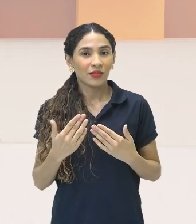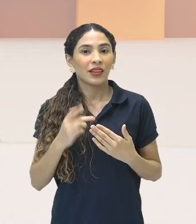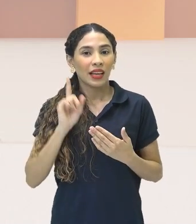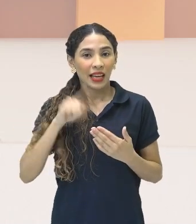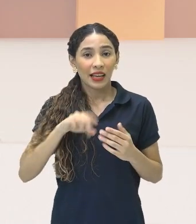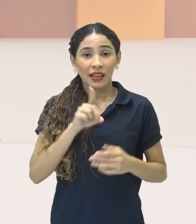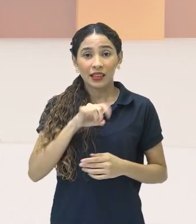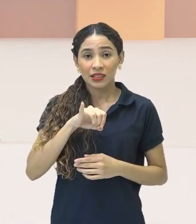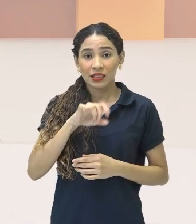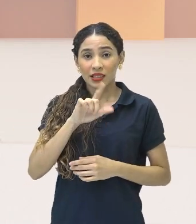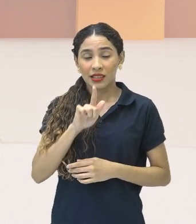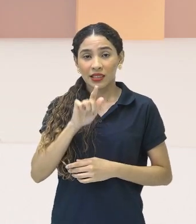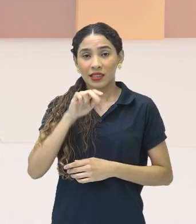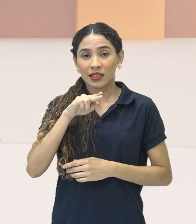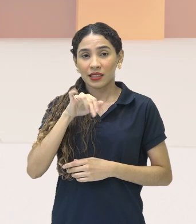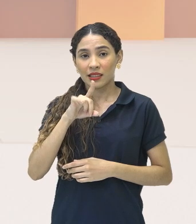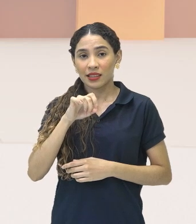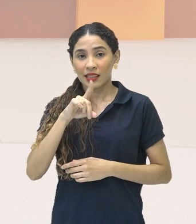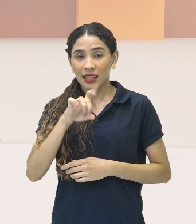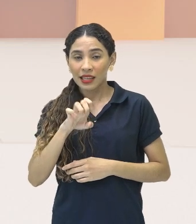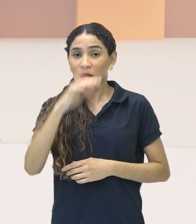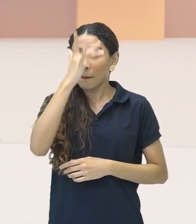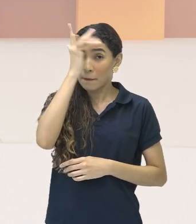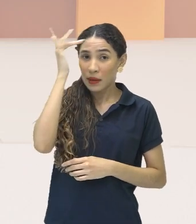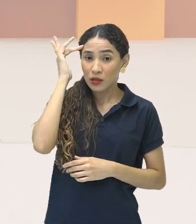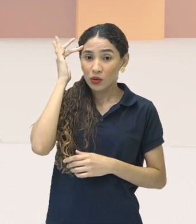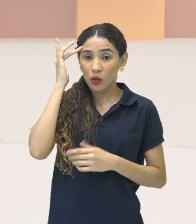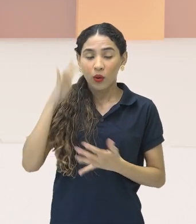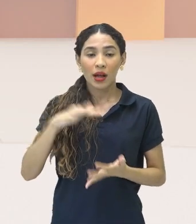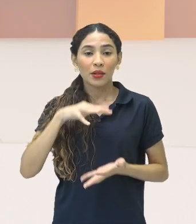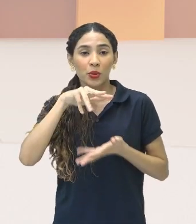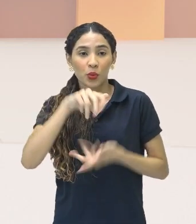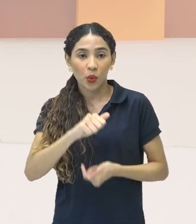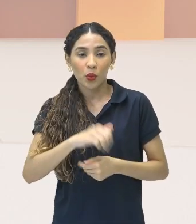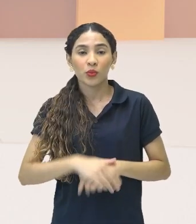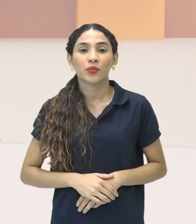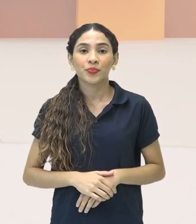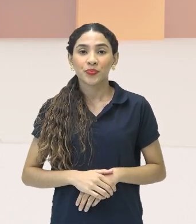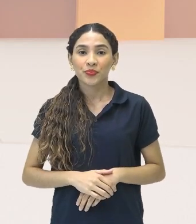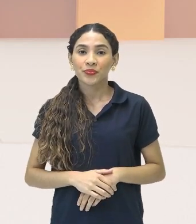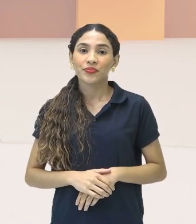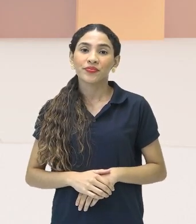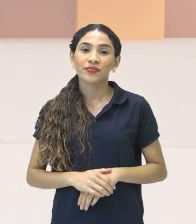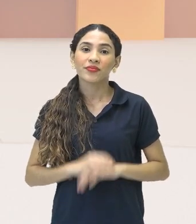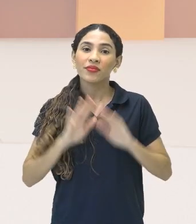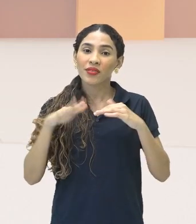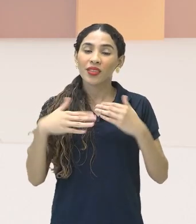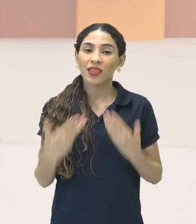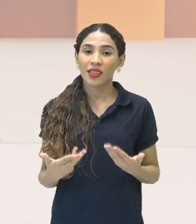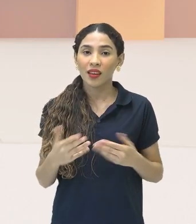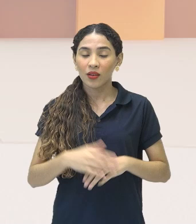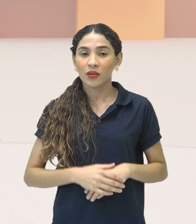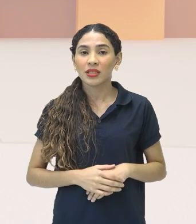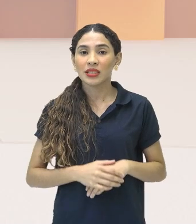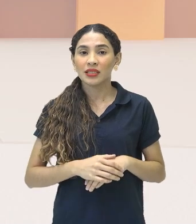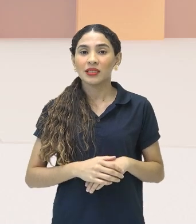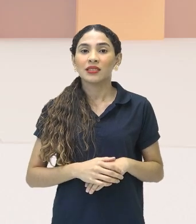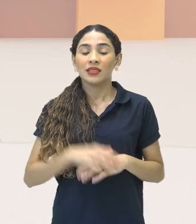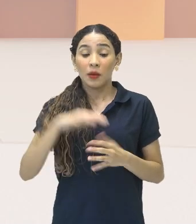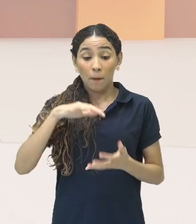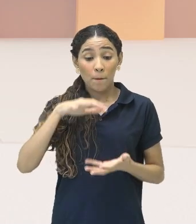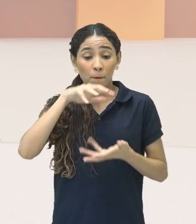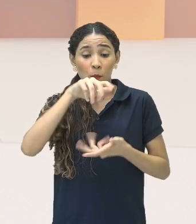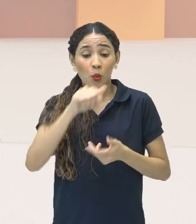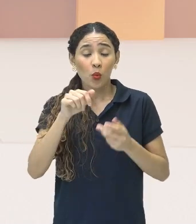de dignidade das pessoas. Olhar para o todo. E não... Aí quando a gente vem e entra no